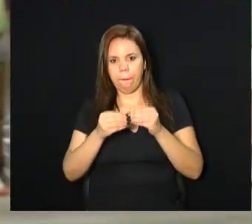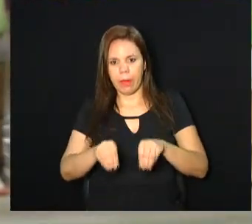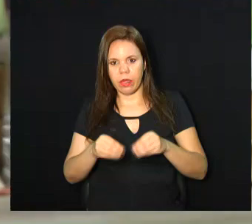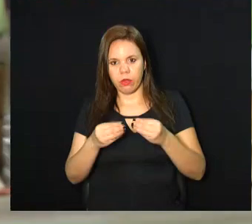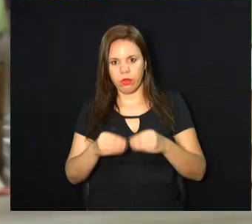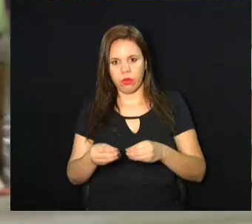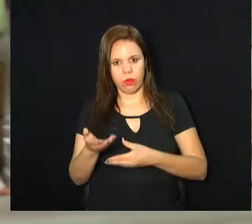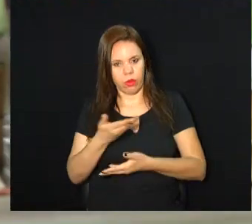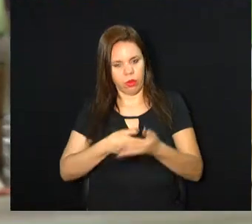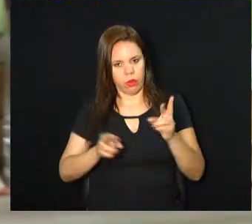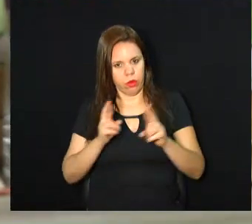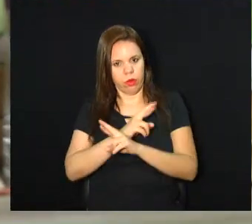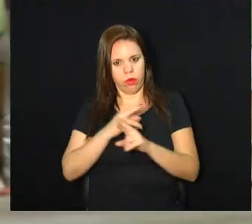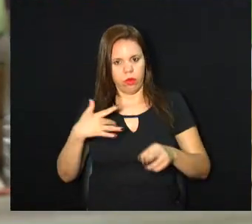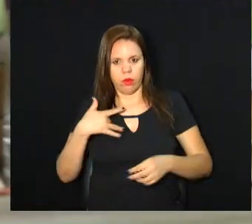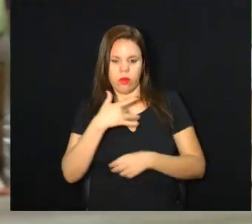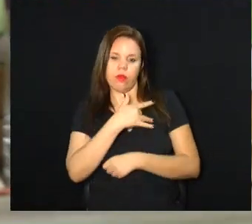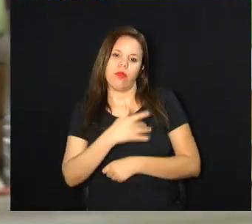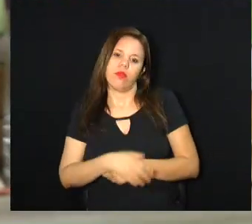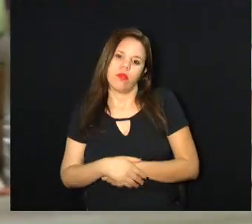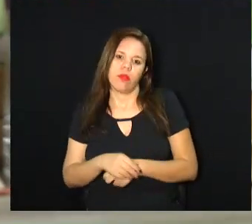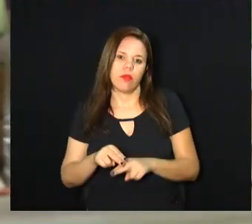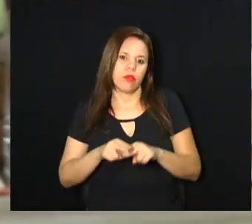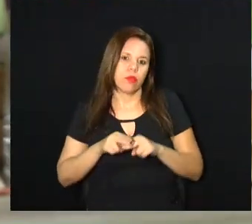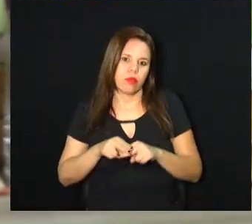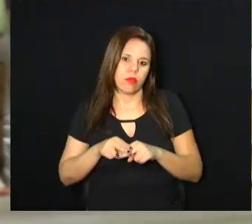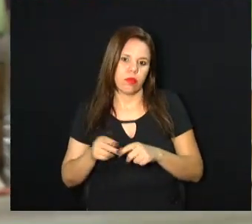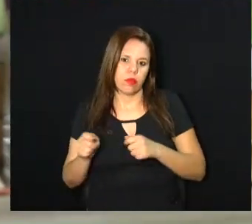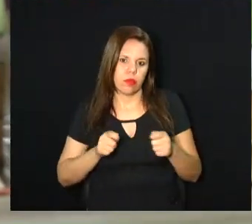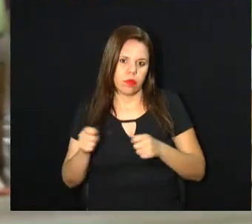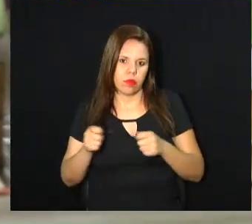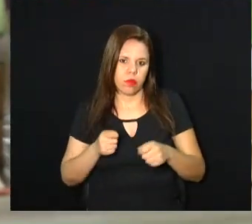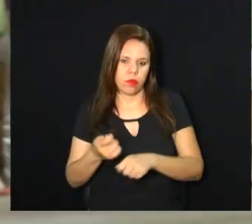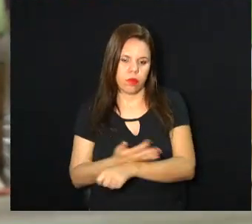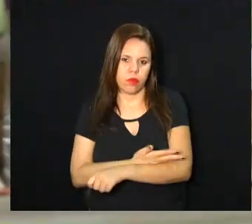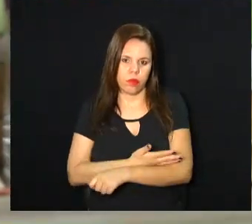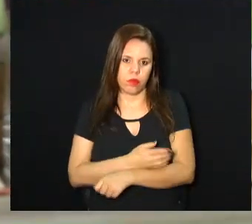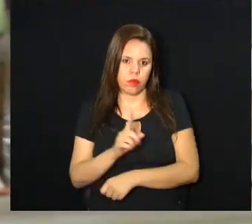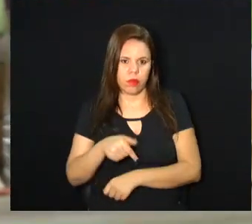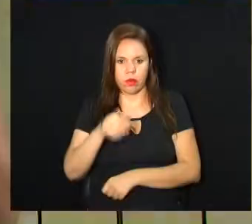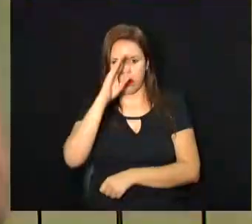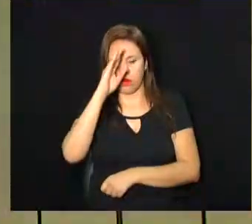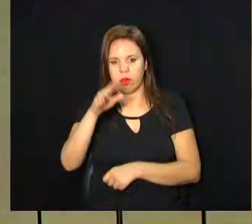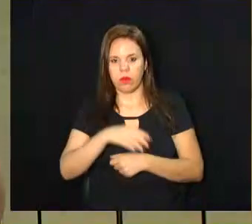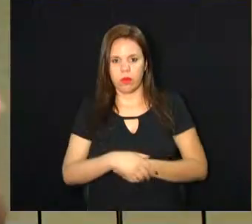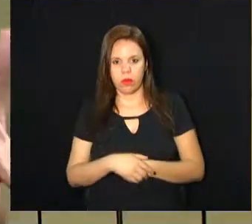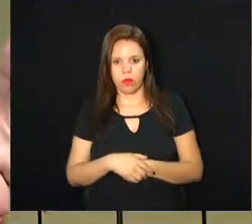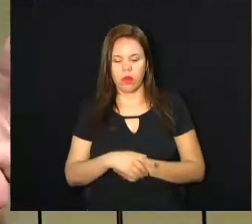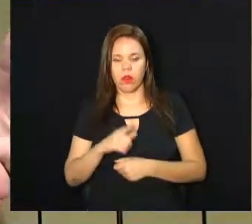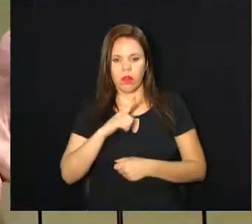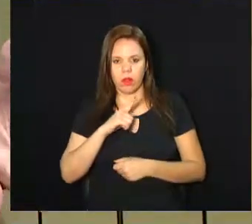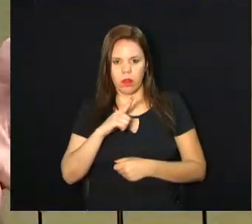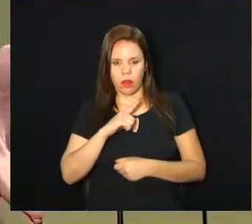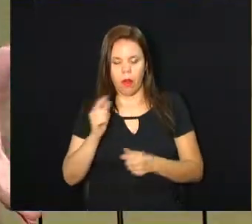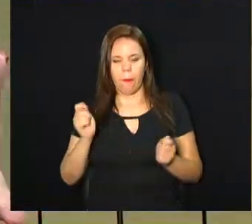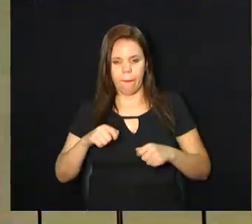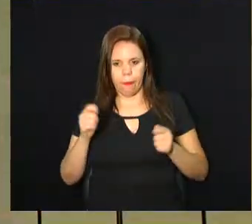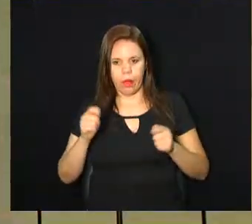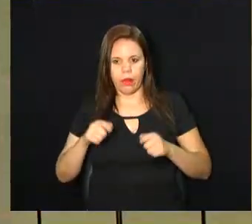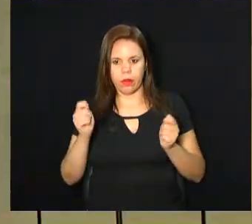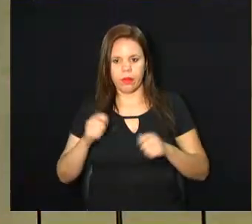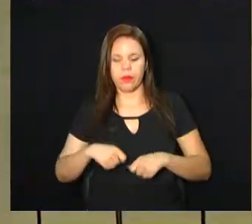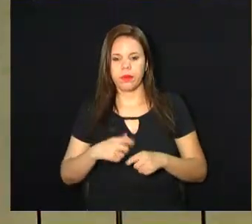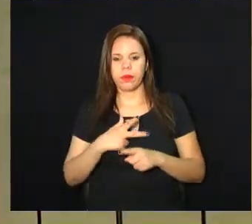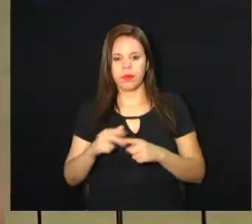aos relacionamentos e à saúde. Por isso, o equilíbrio emocional é fundamental. Existem possibilidades para